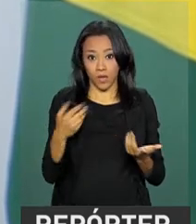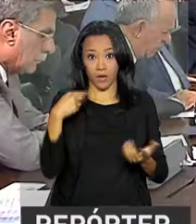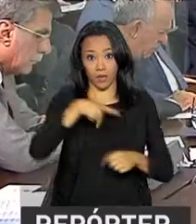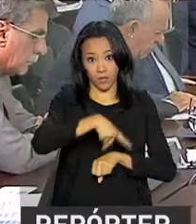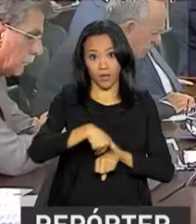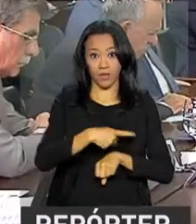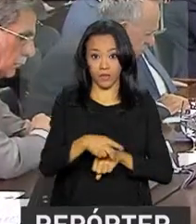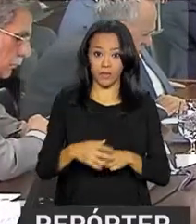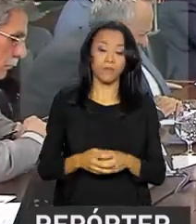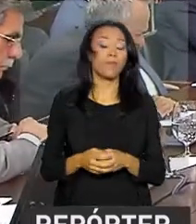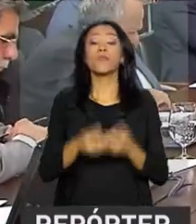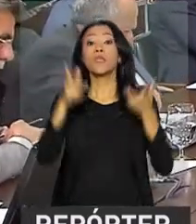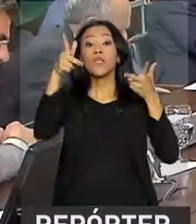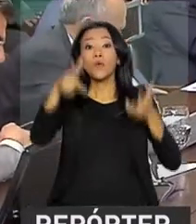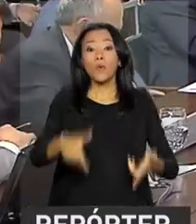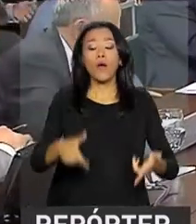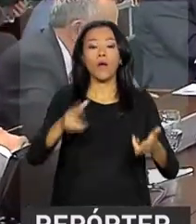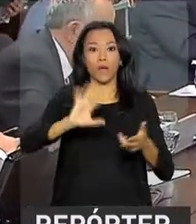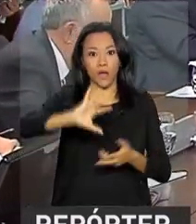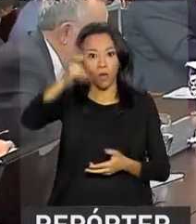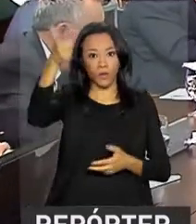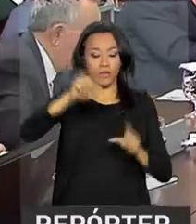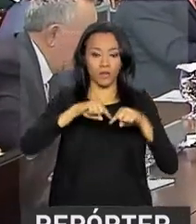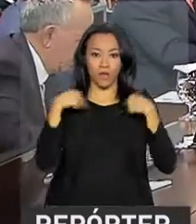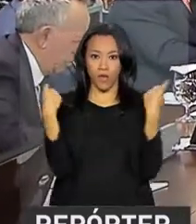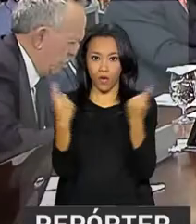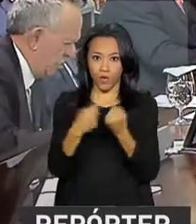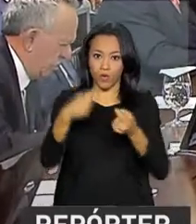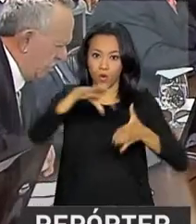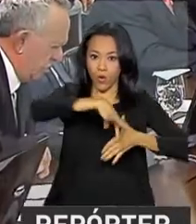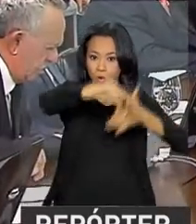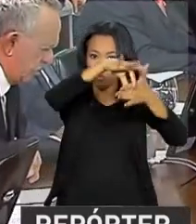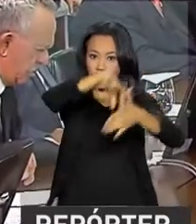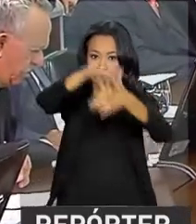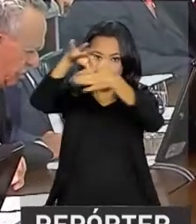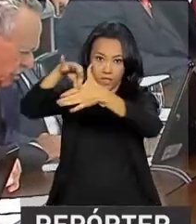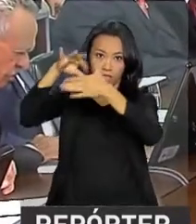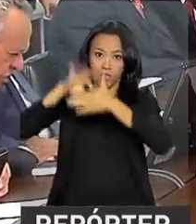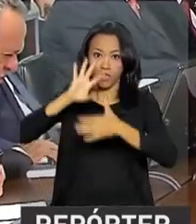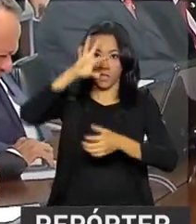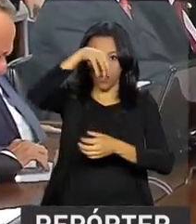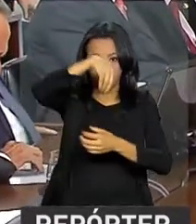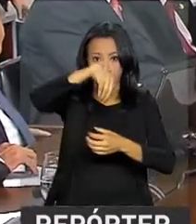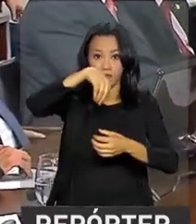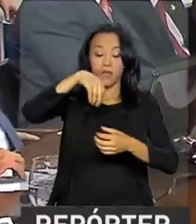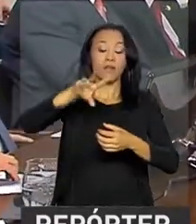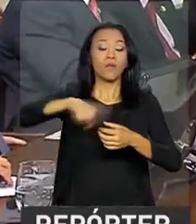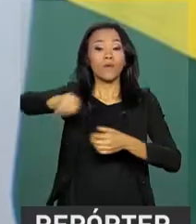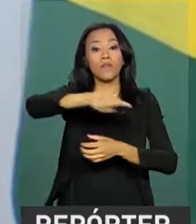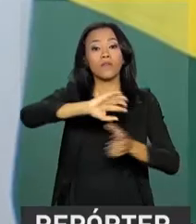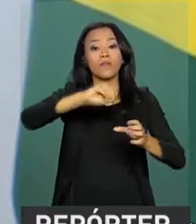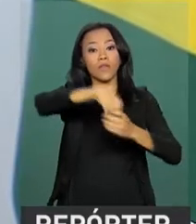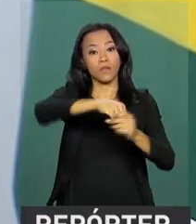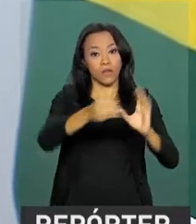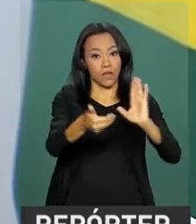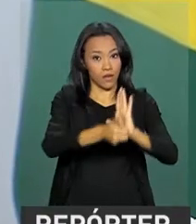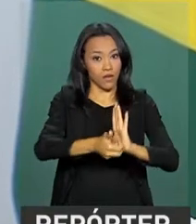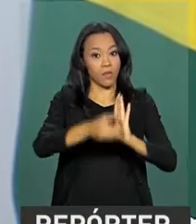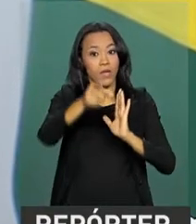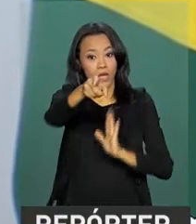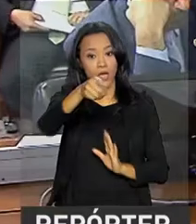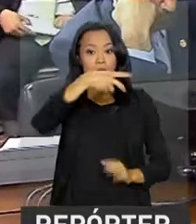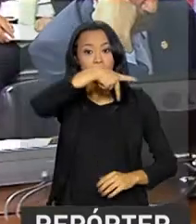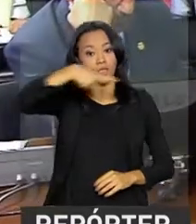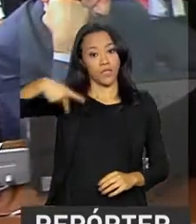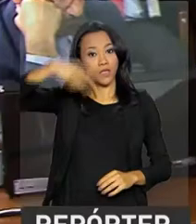país assim como aconteceu na reunião com os líderes da base na câmara dos deputados na segunda-feira temer manifestou gratidão